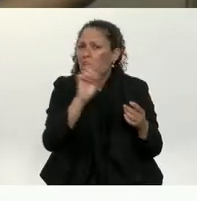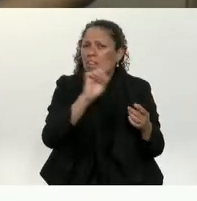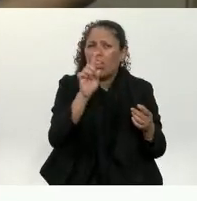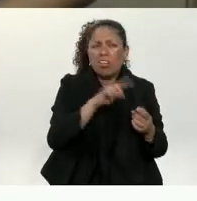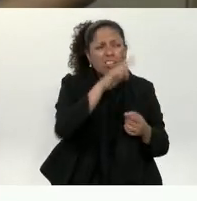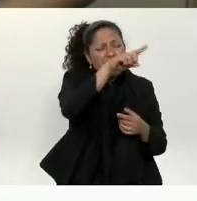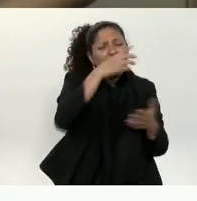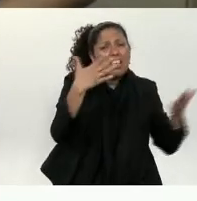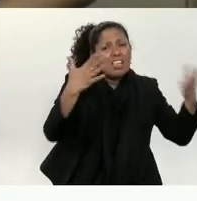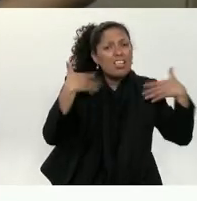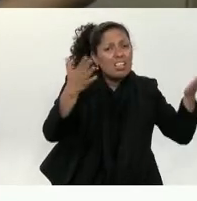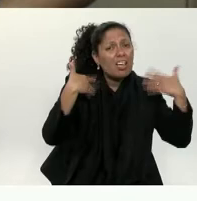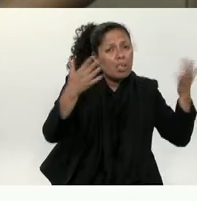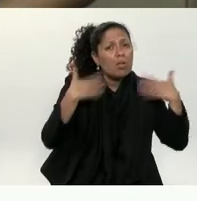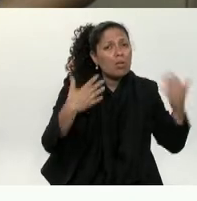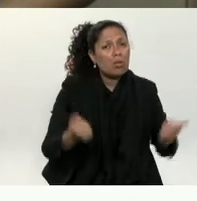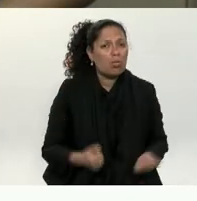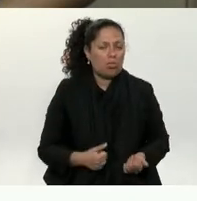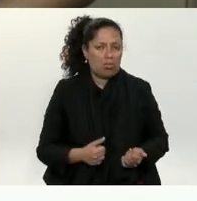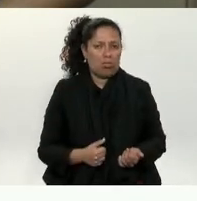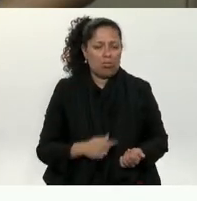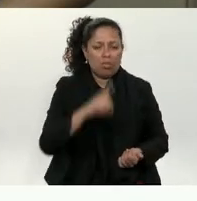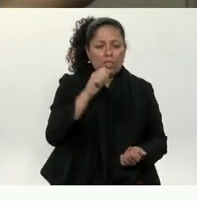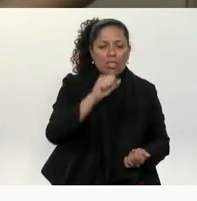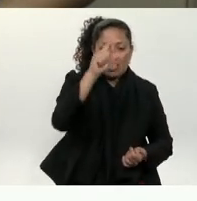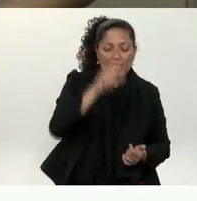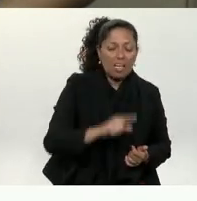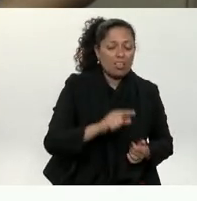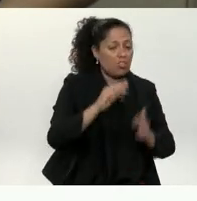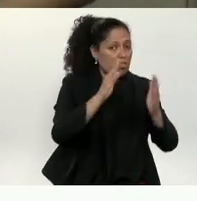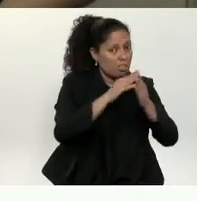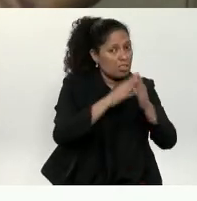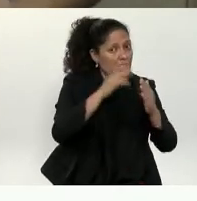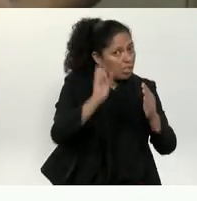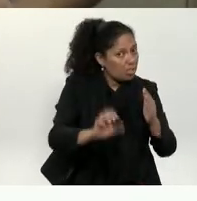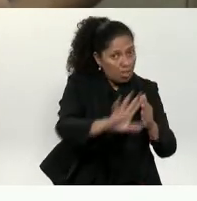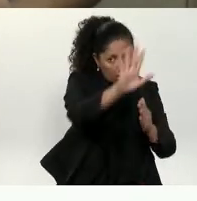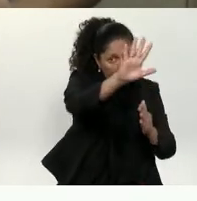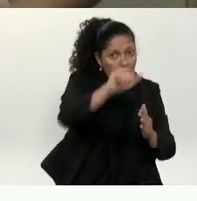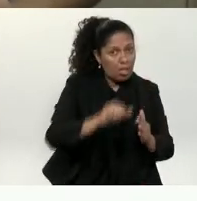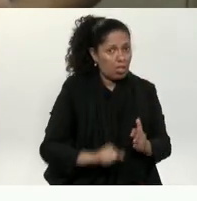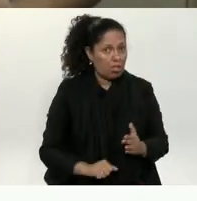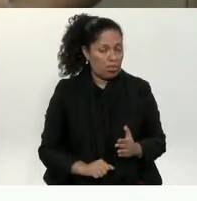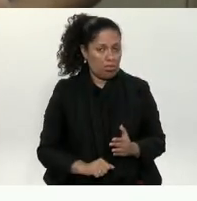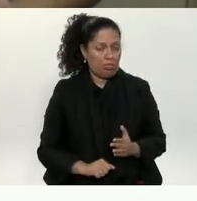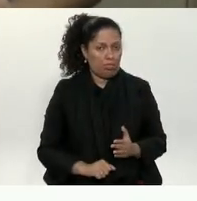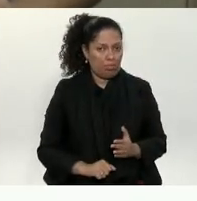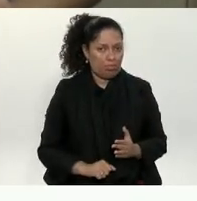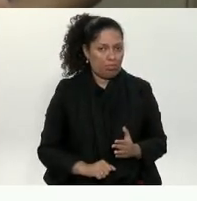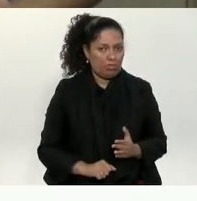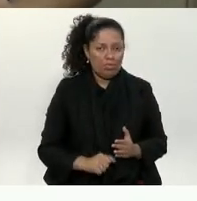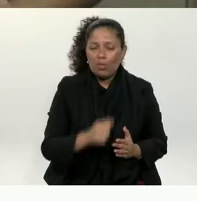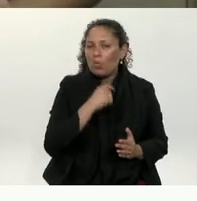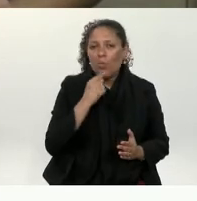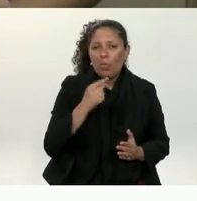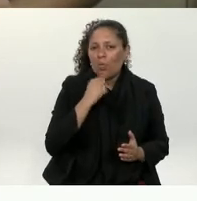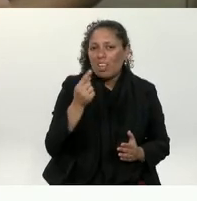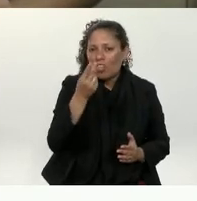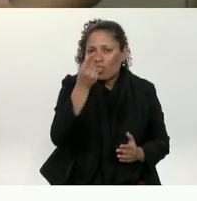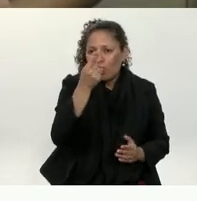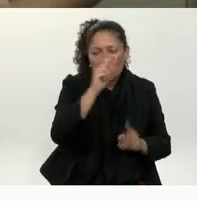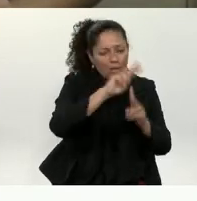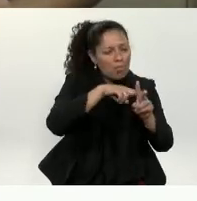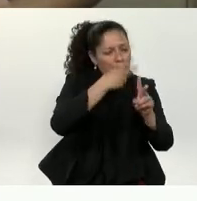gás residencial, ele tem um alto custo, né? É difícil você lucrar no Brasil com o gás residencial,